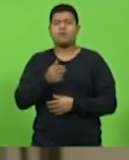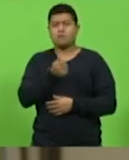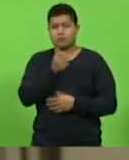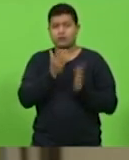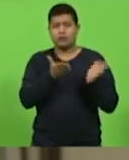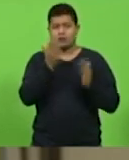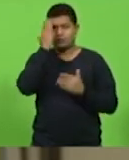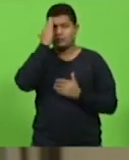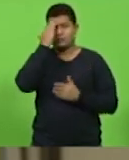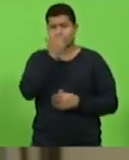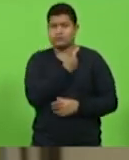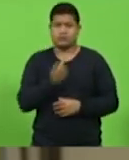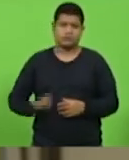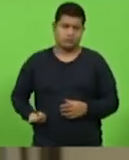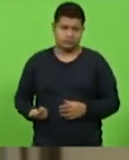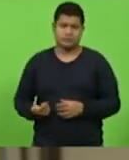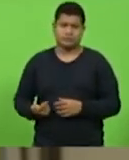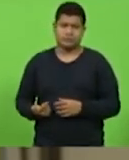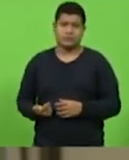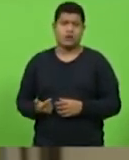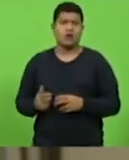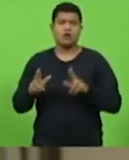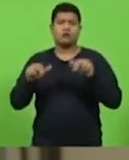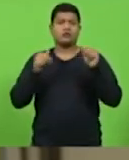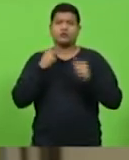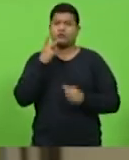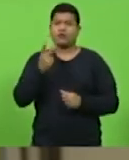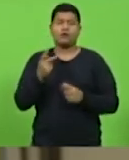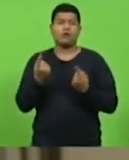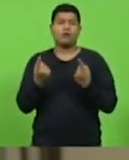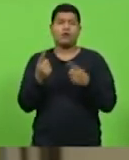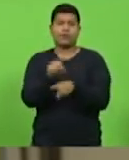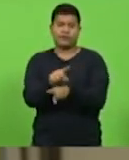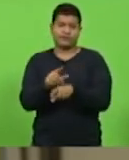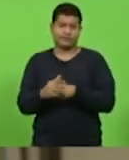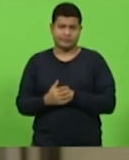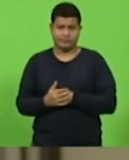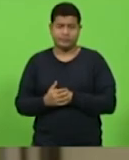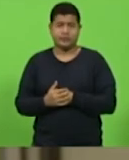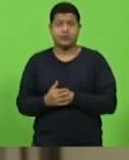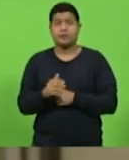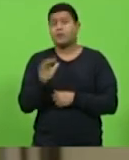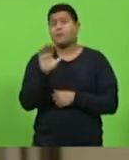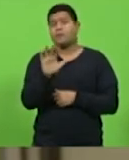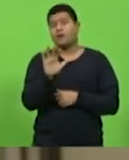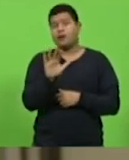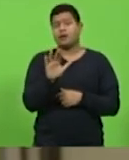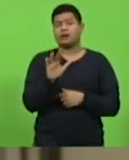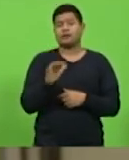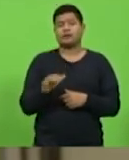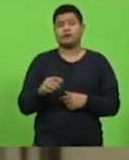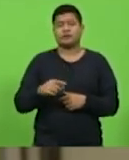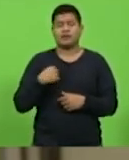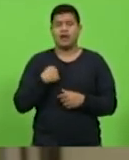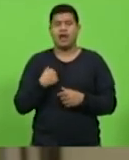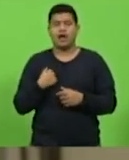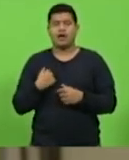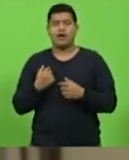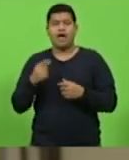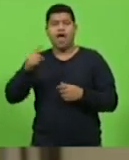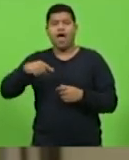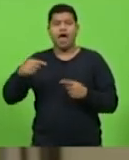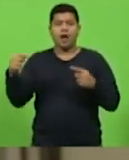governador Moisés, e isso nunca fora negado por ele. Tal situação, entretanto, não permite validar a tese acusatória,